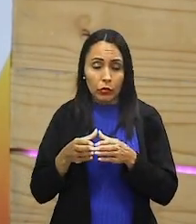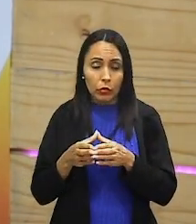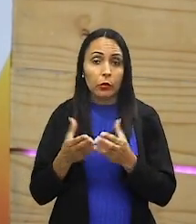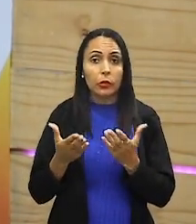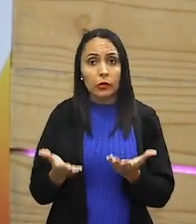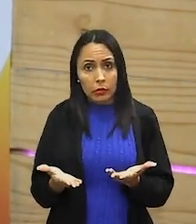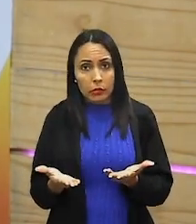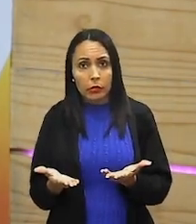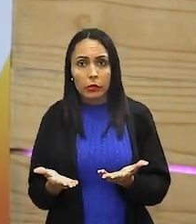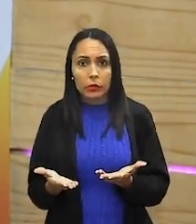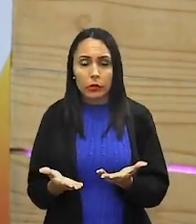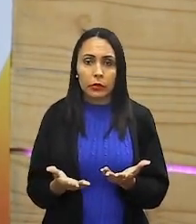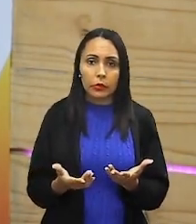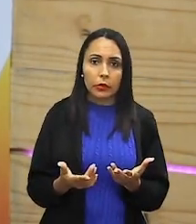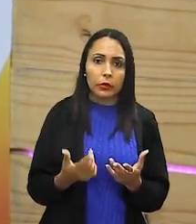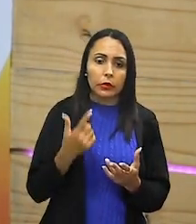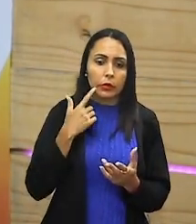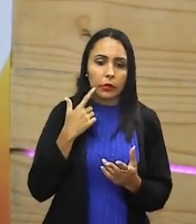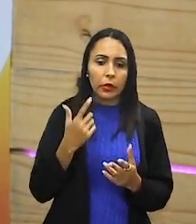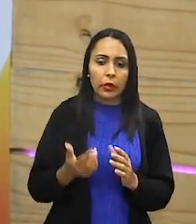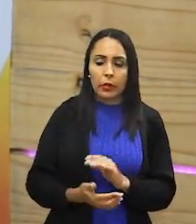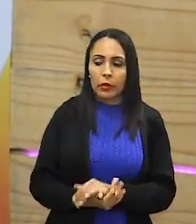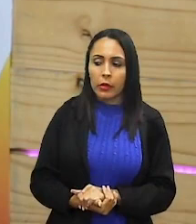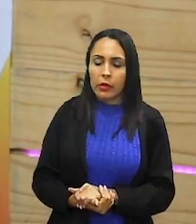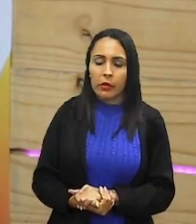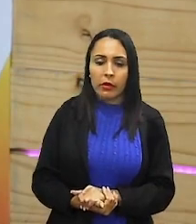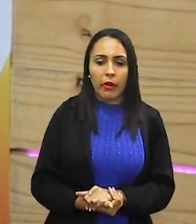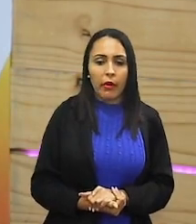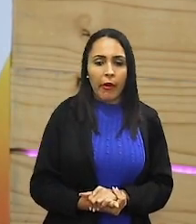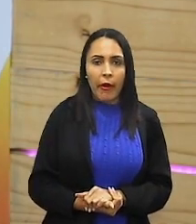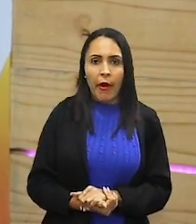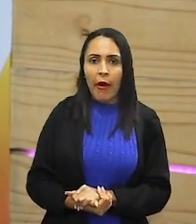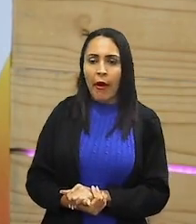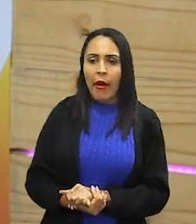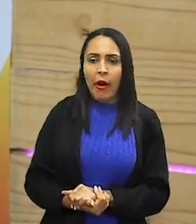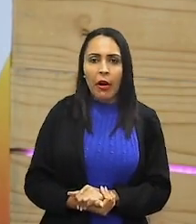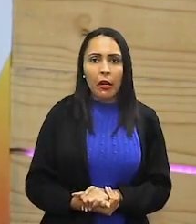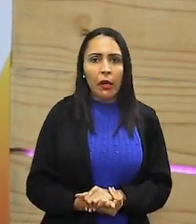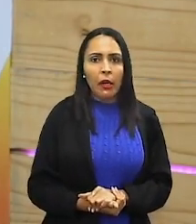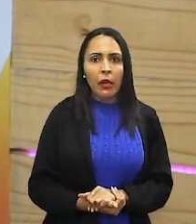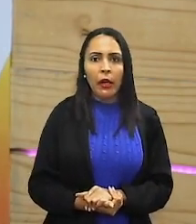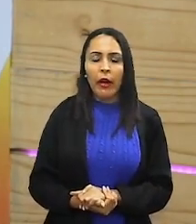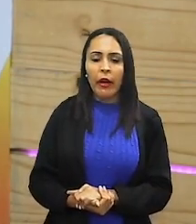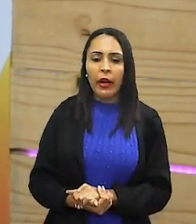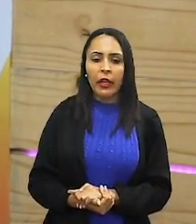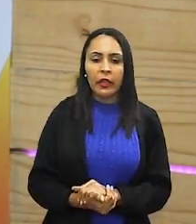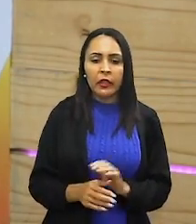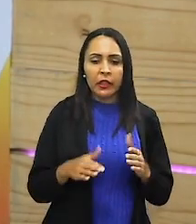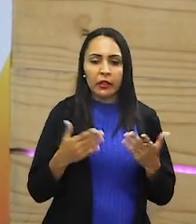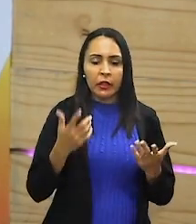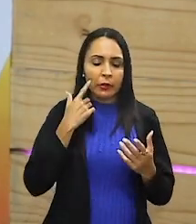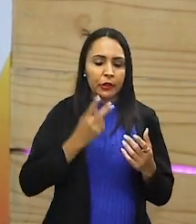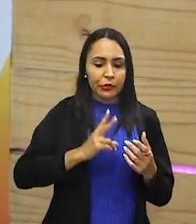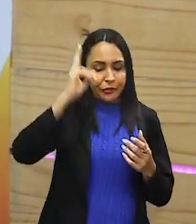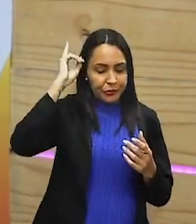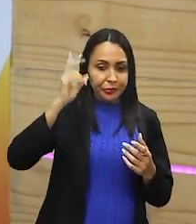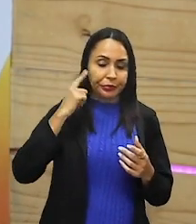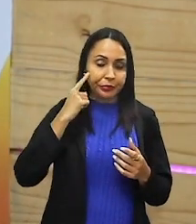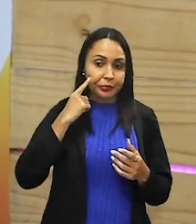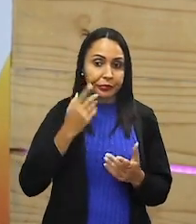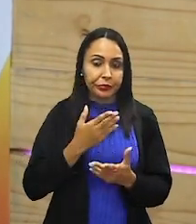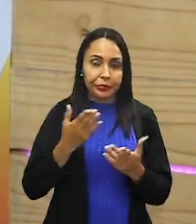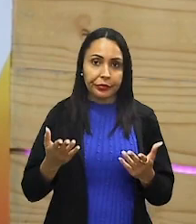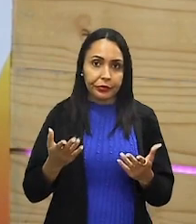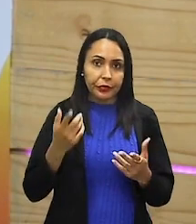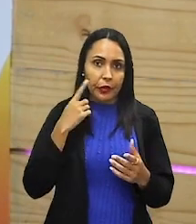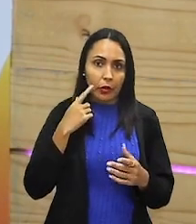Eu acho que ele já deveria até ser reconsiderado. Já tem um reestudo aí. Mas ainda não tem. Então, assim, para o vestibular, é aquela coisa. O vestibular não